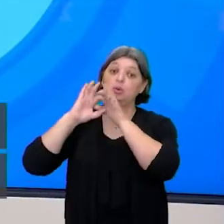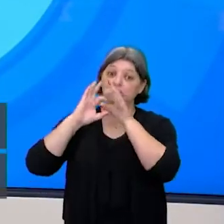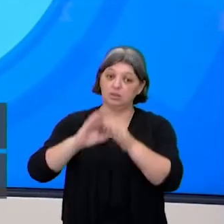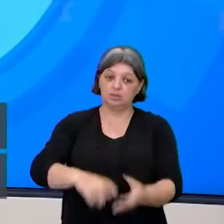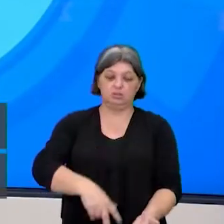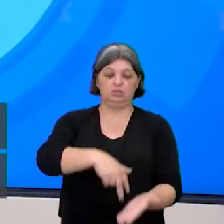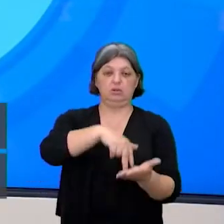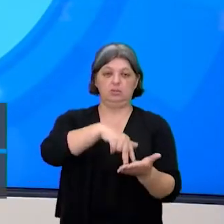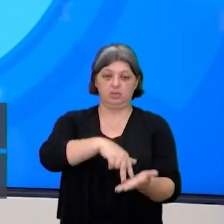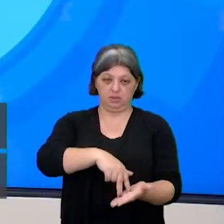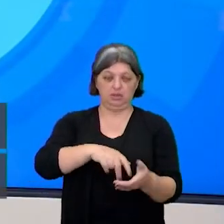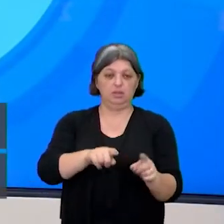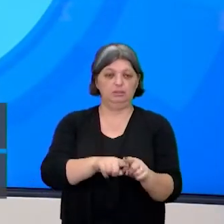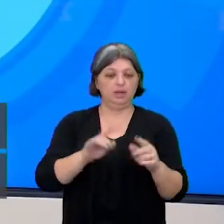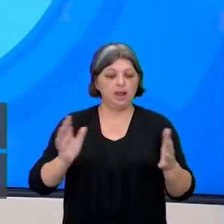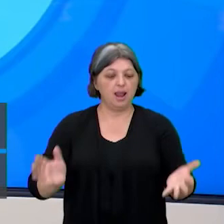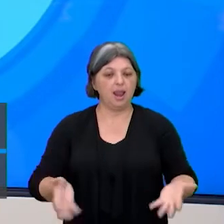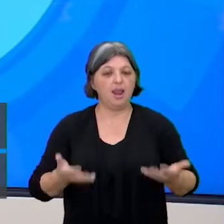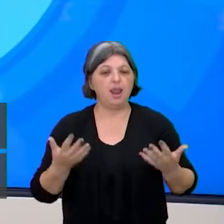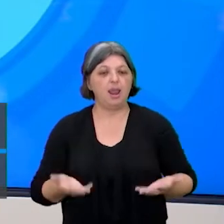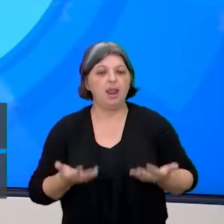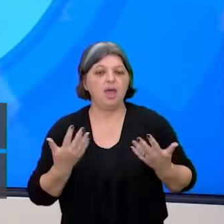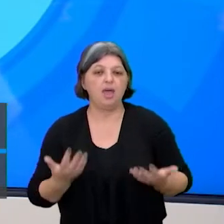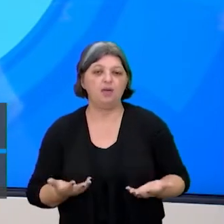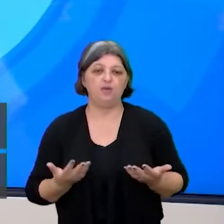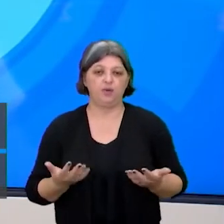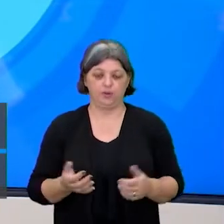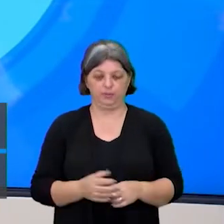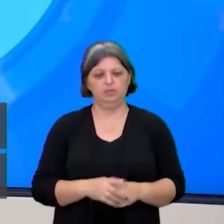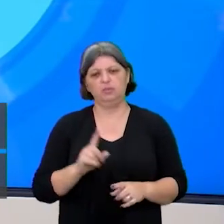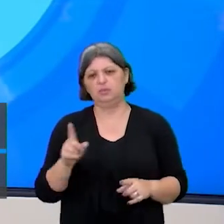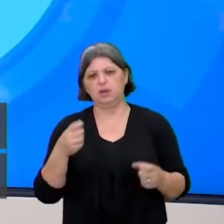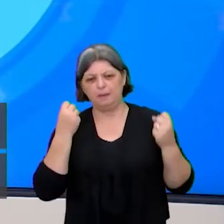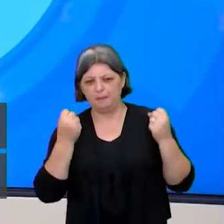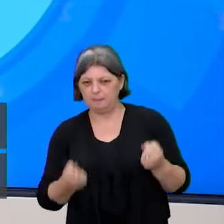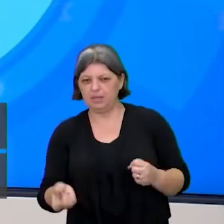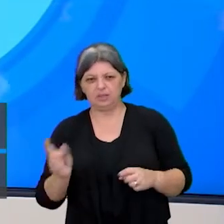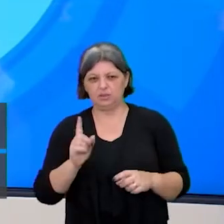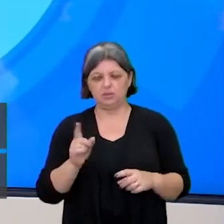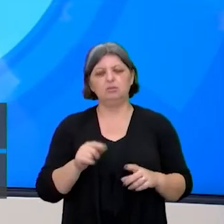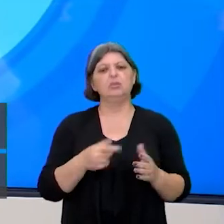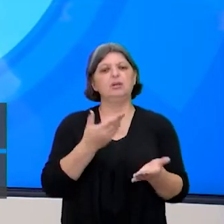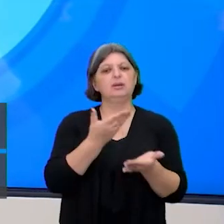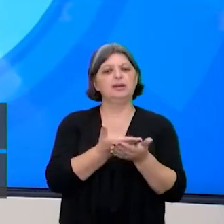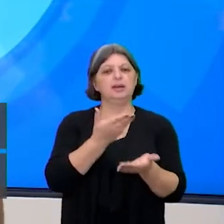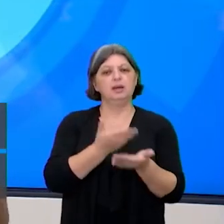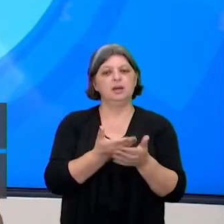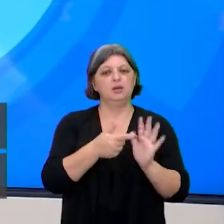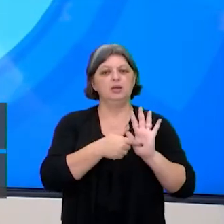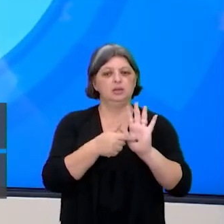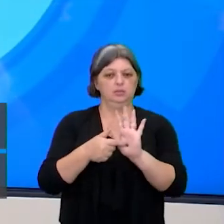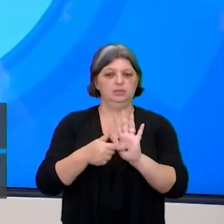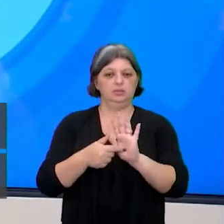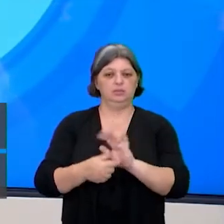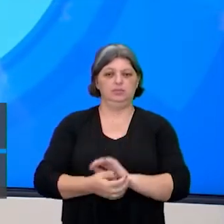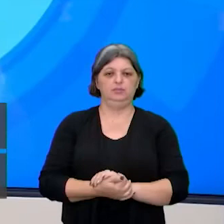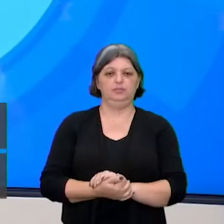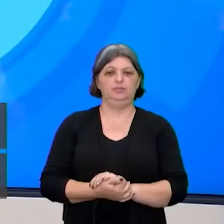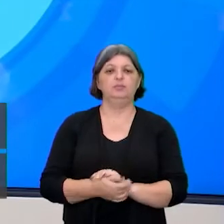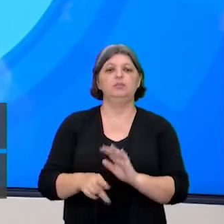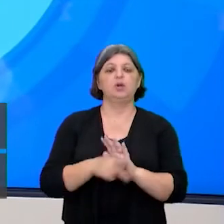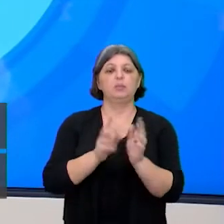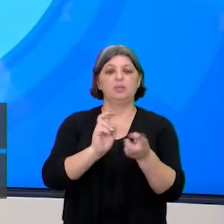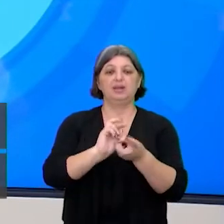da suavidade. Qual é o local que eu estou jogando o peso? Nós mostramos ainda numa aula que, por exemplo, na capoeira,